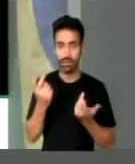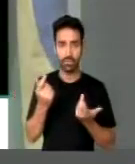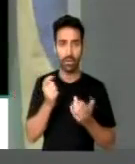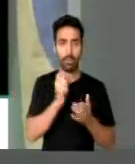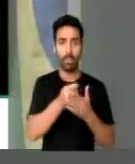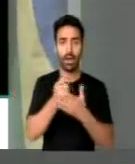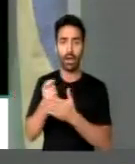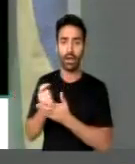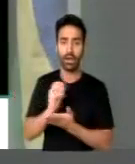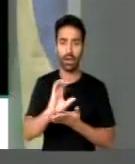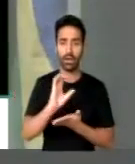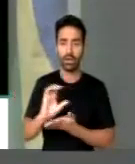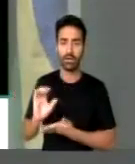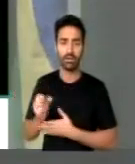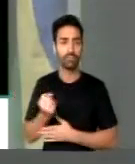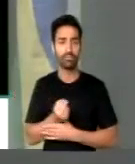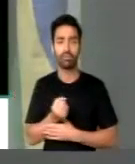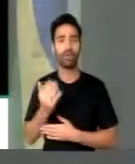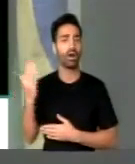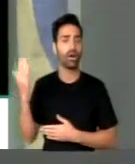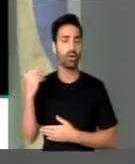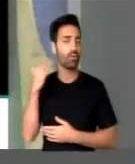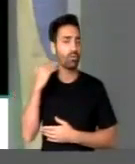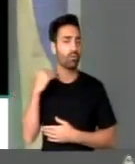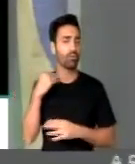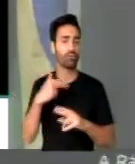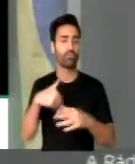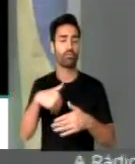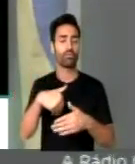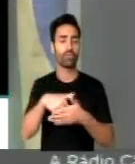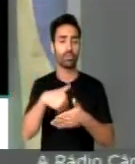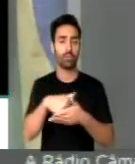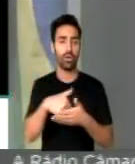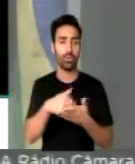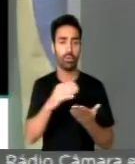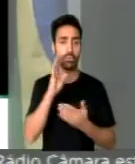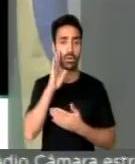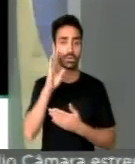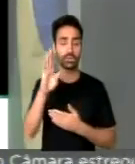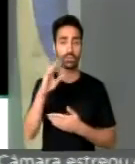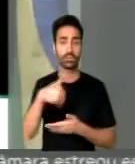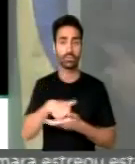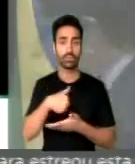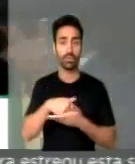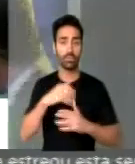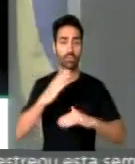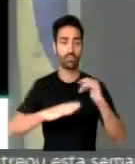times de futebol também, principalmente no futebol profissional.